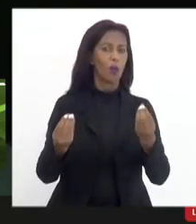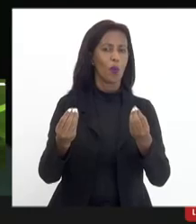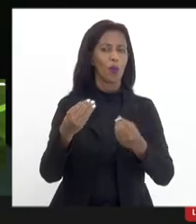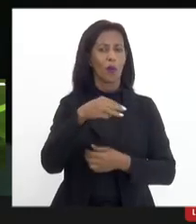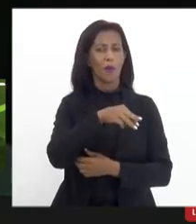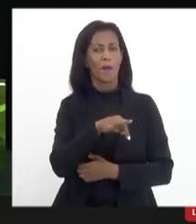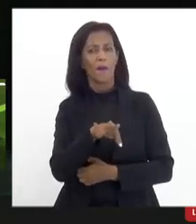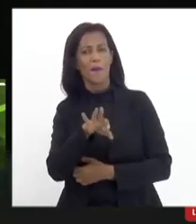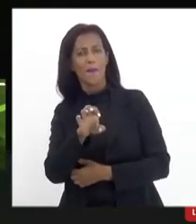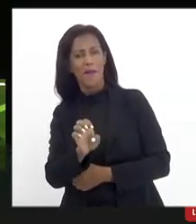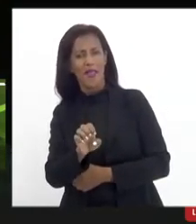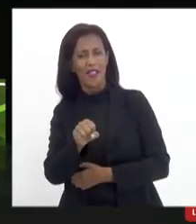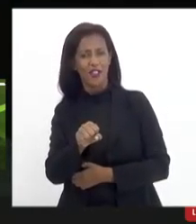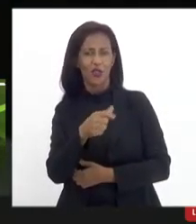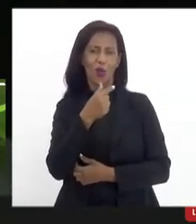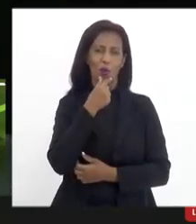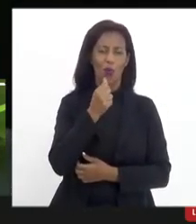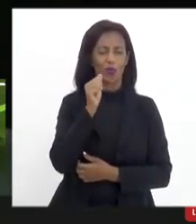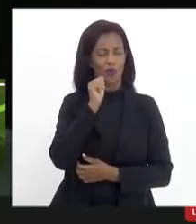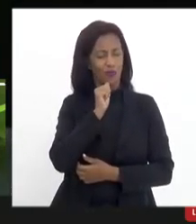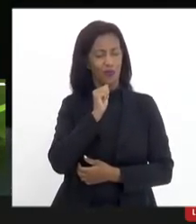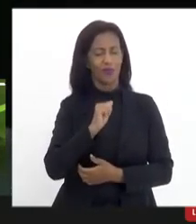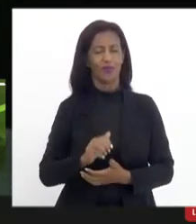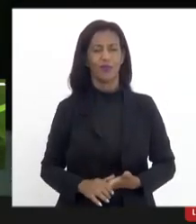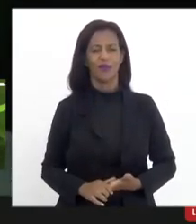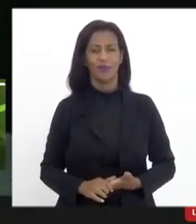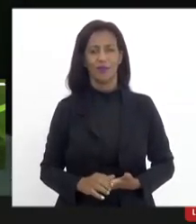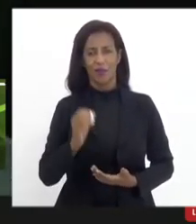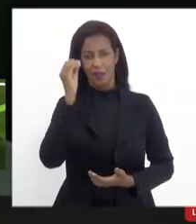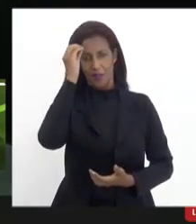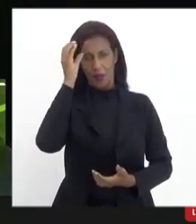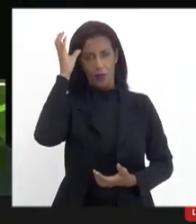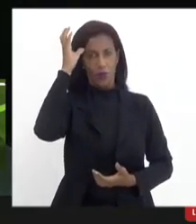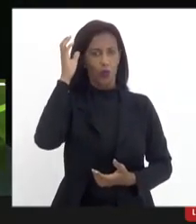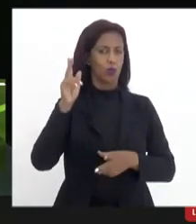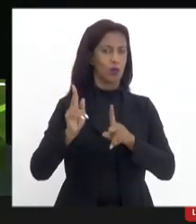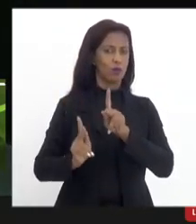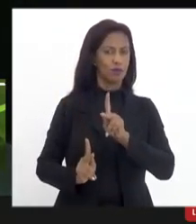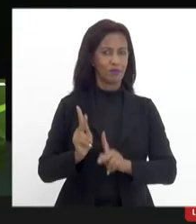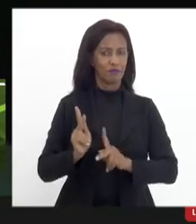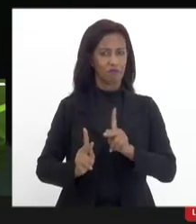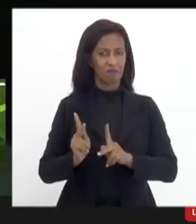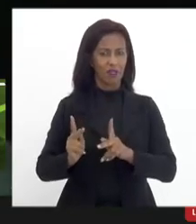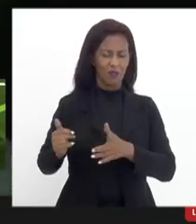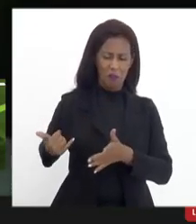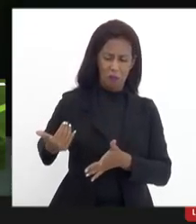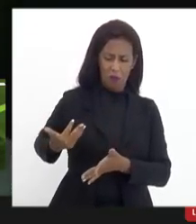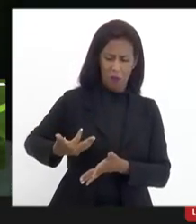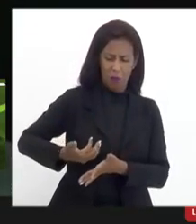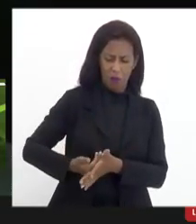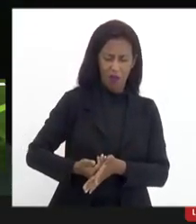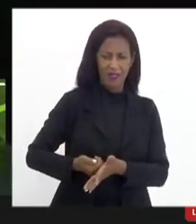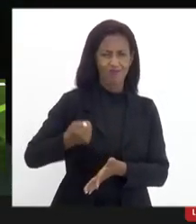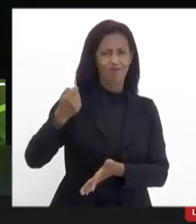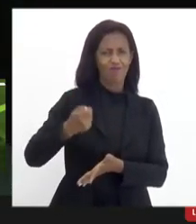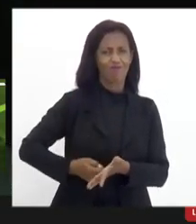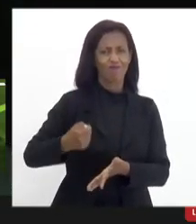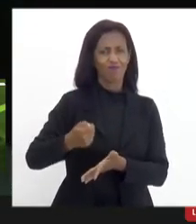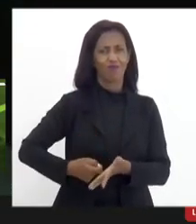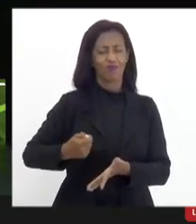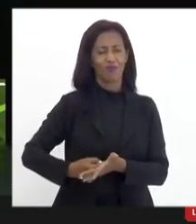mestres e mestras, né, da cultura popular, vem enfrentando uma grande dificuldade em